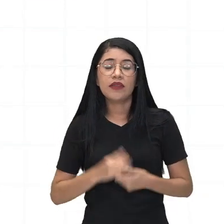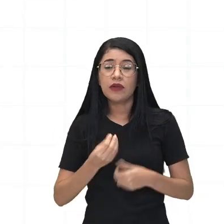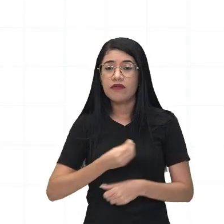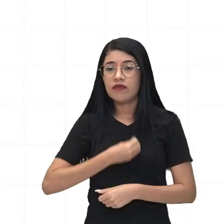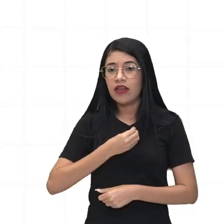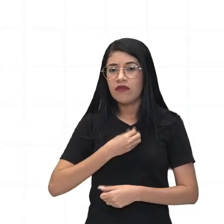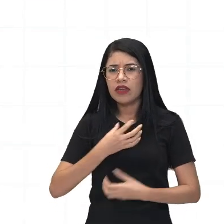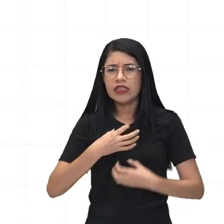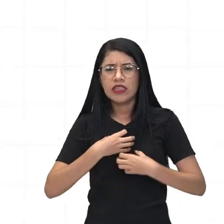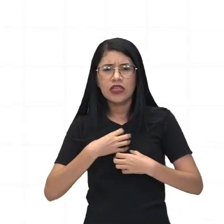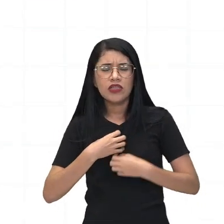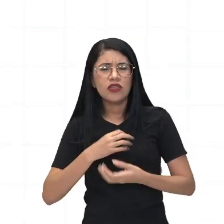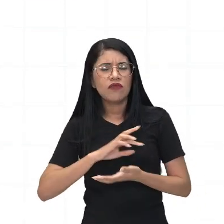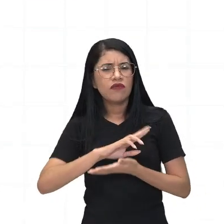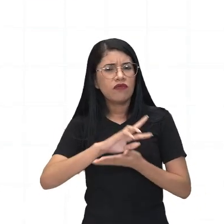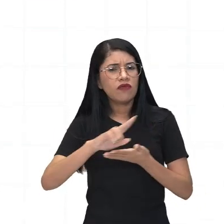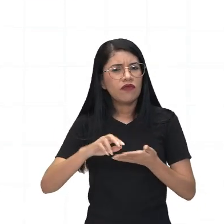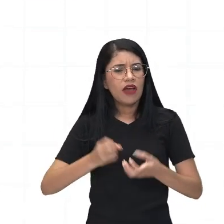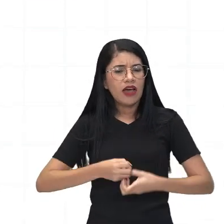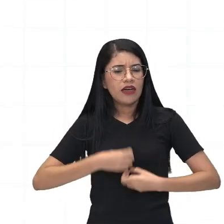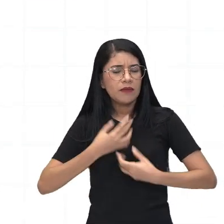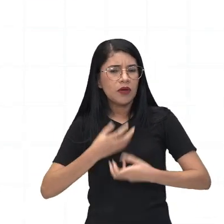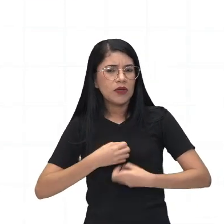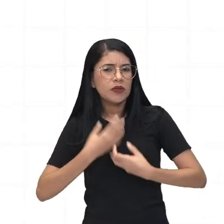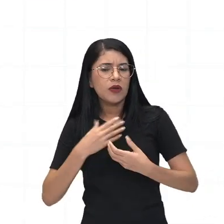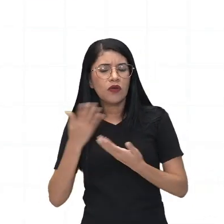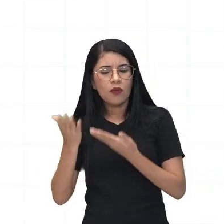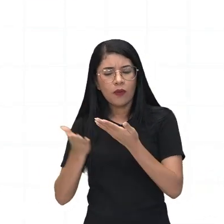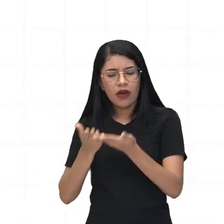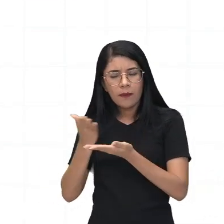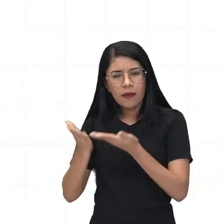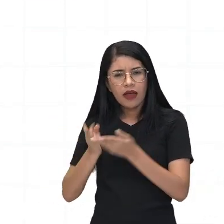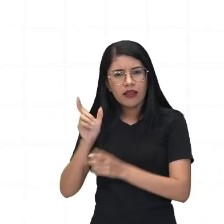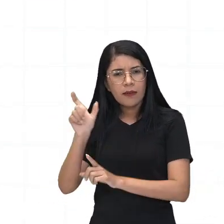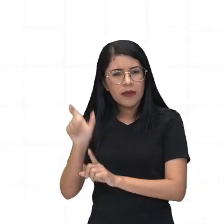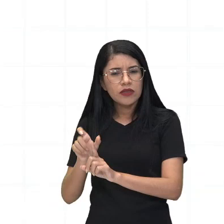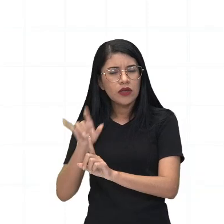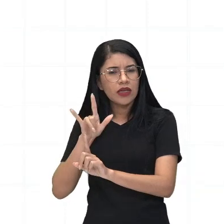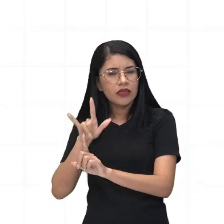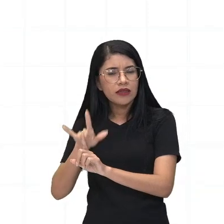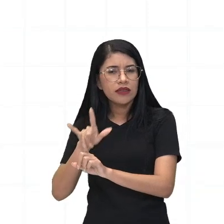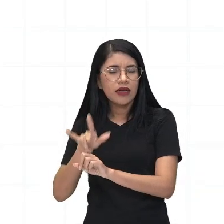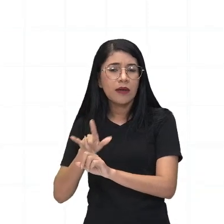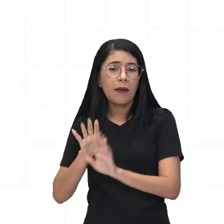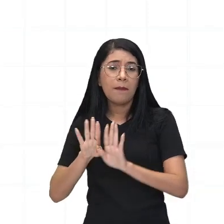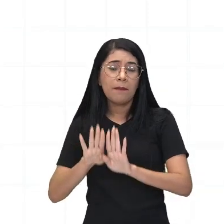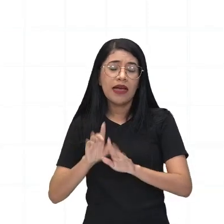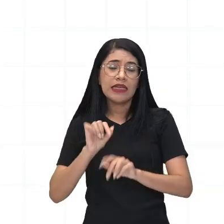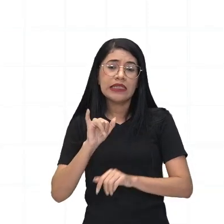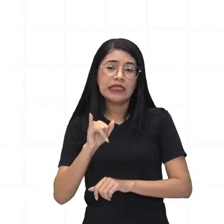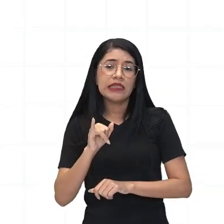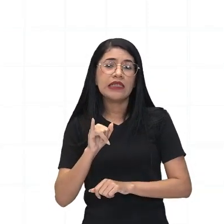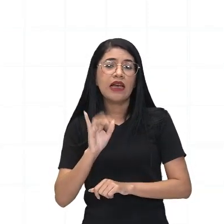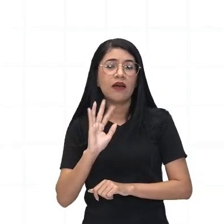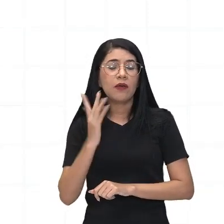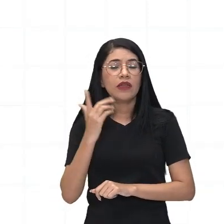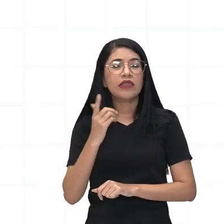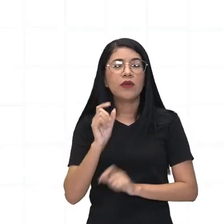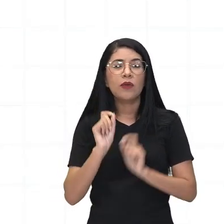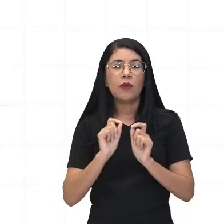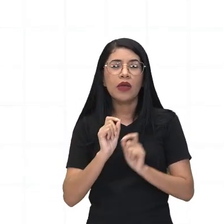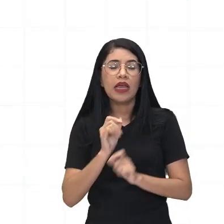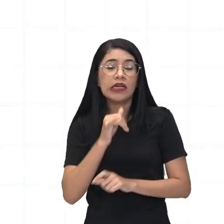as emoções de maneira intensa e dedicada justamente quando acontecer o momento de prejuízo,